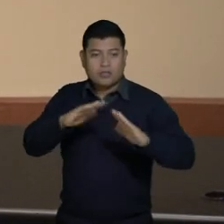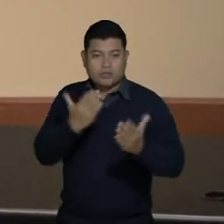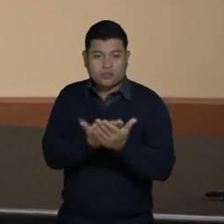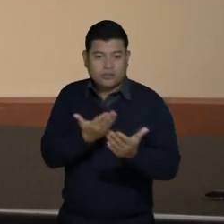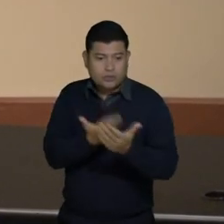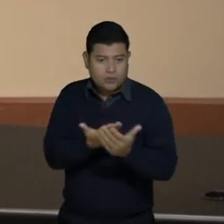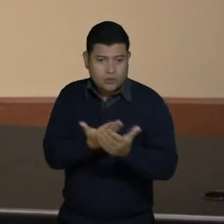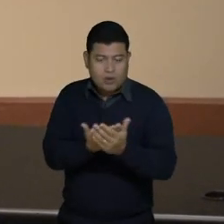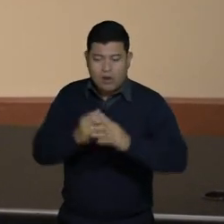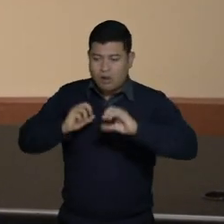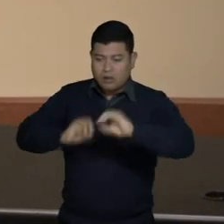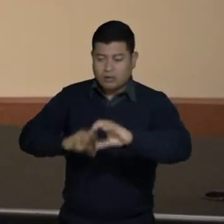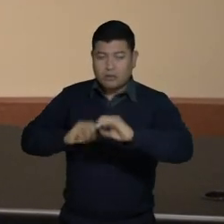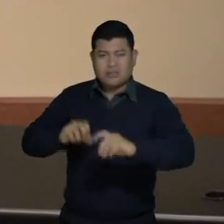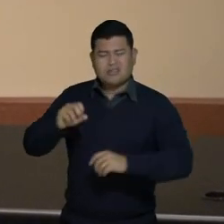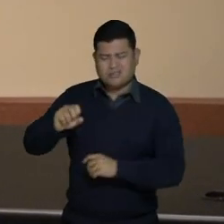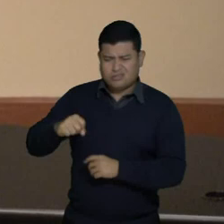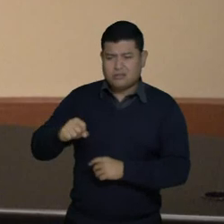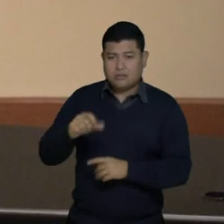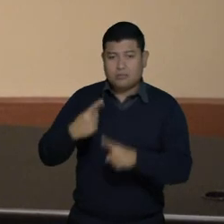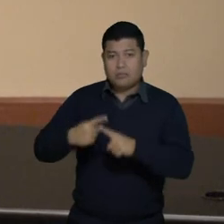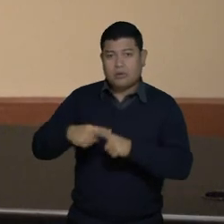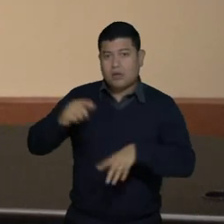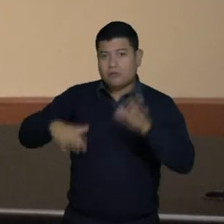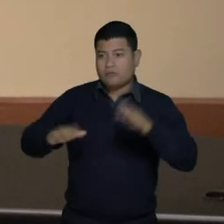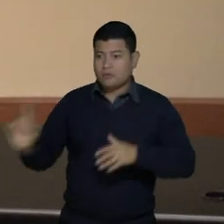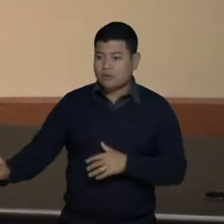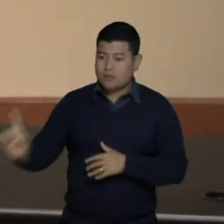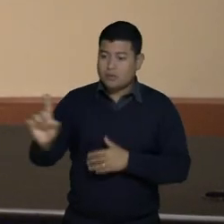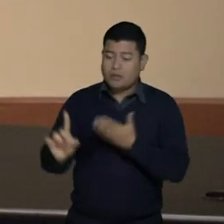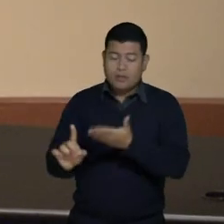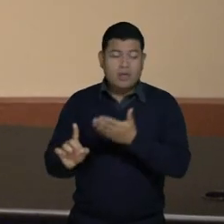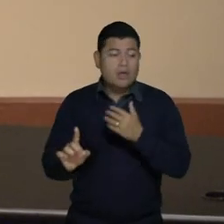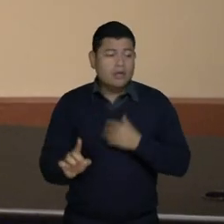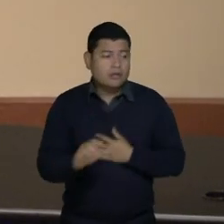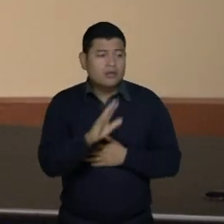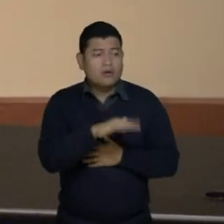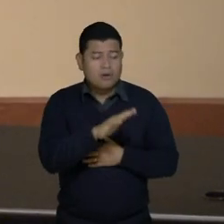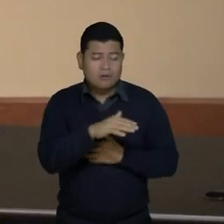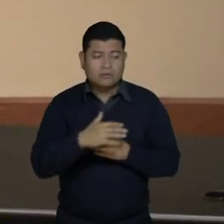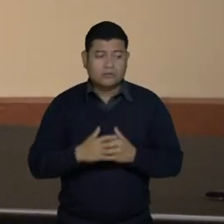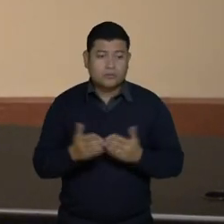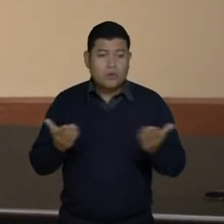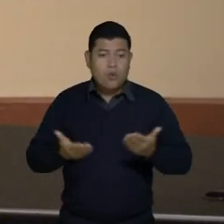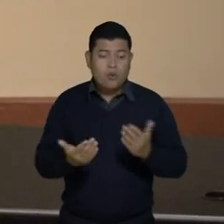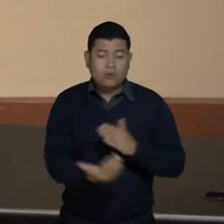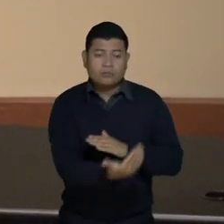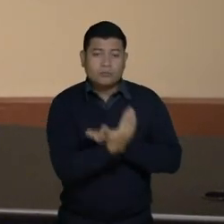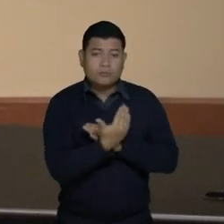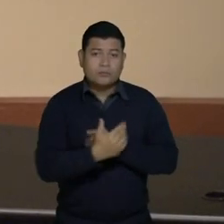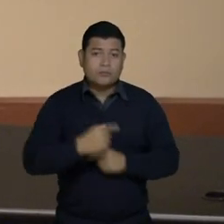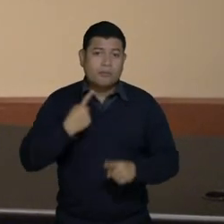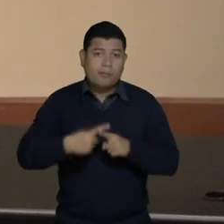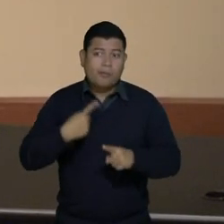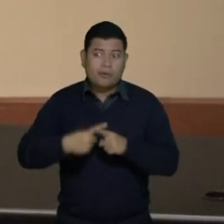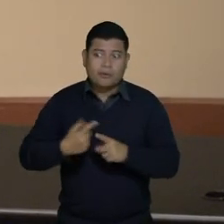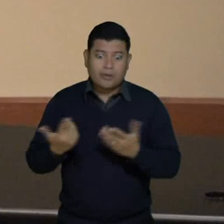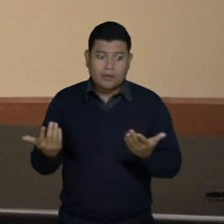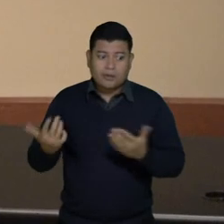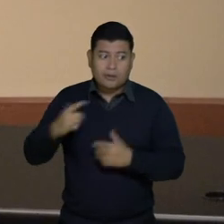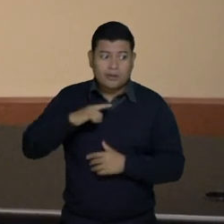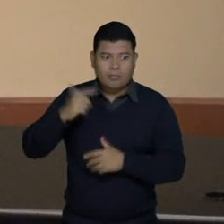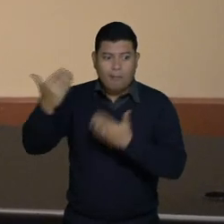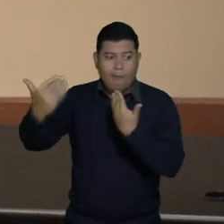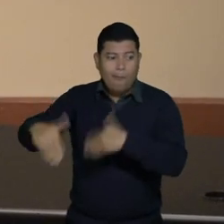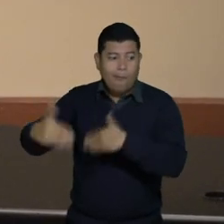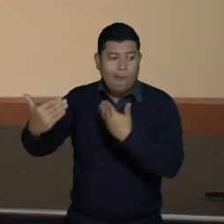muitas vezes eles vêm assim ó Eliane hoje tu não me ajuda porque eu vou ter uma prova